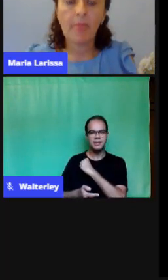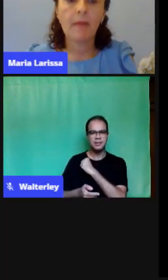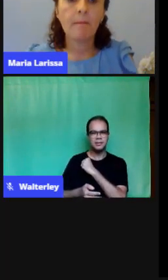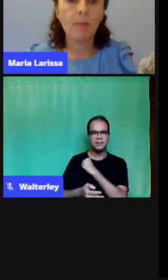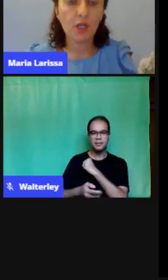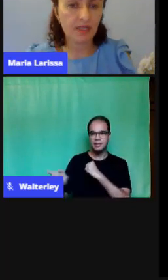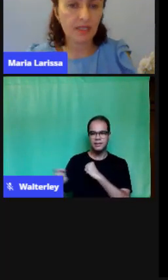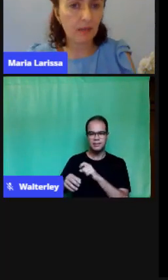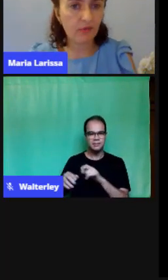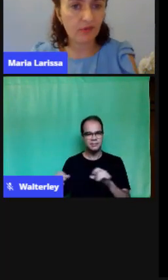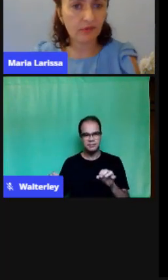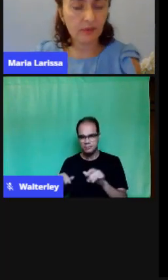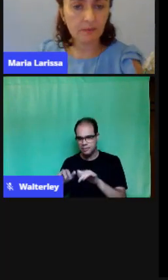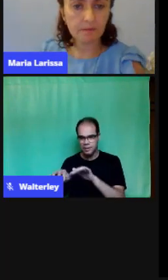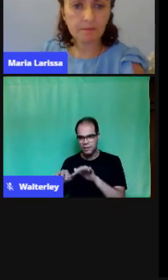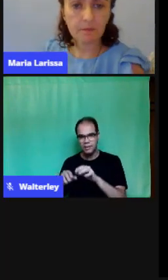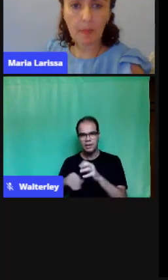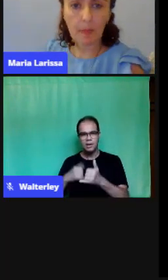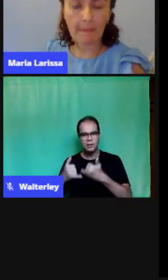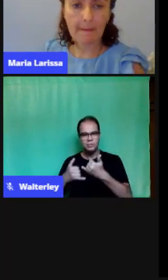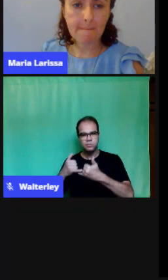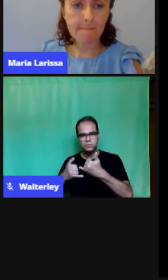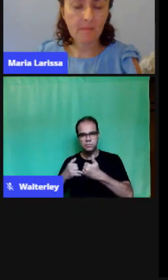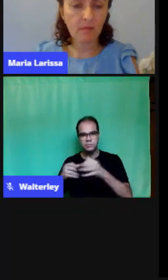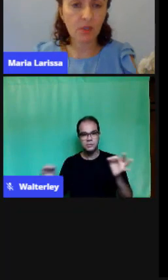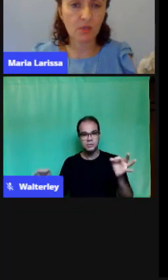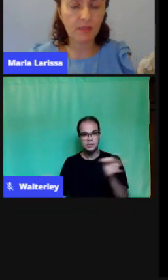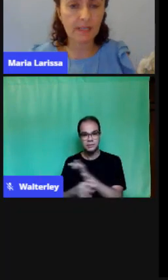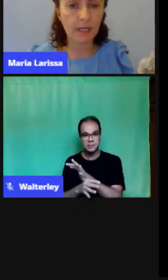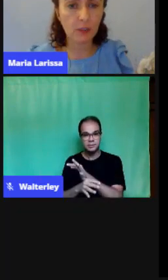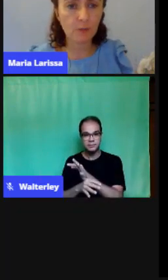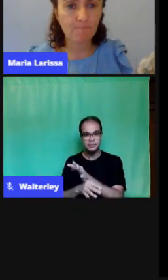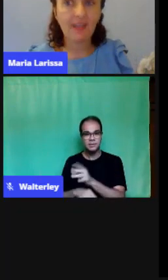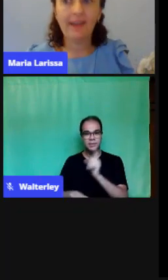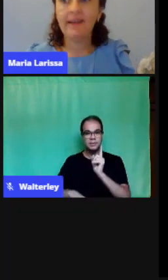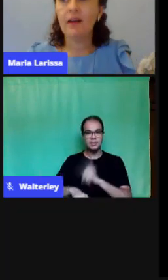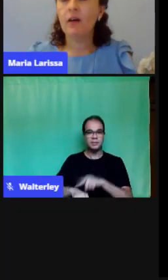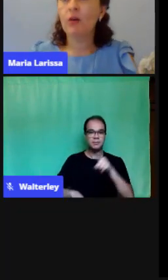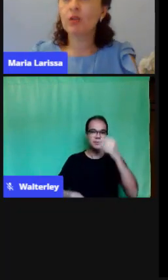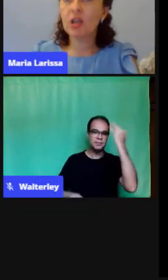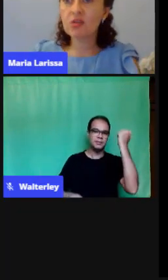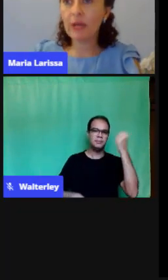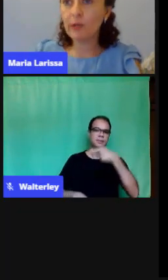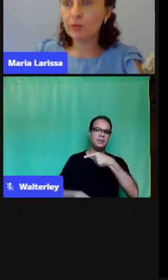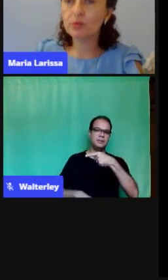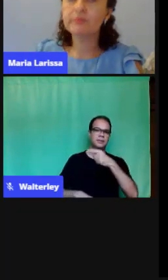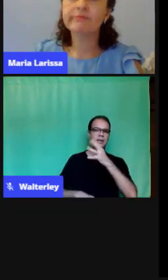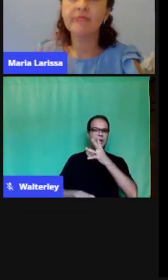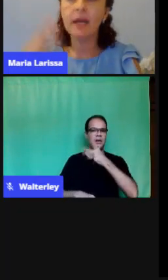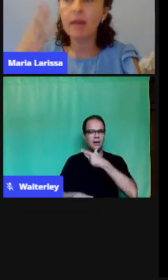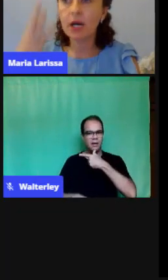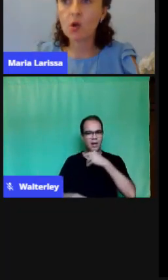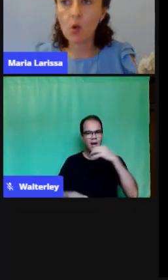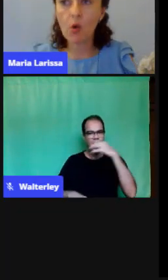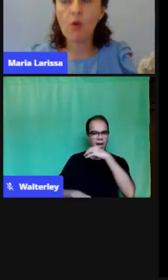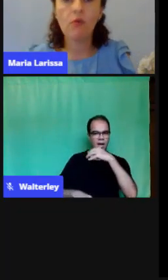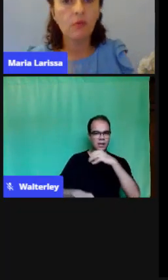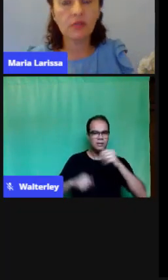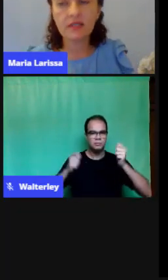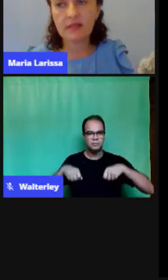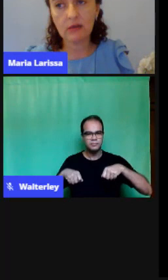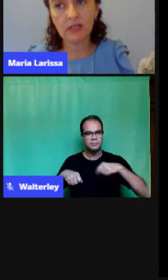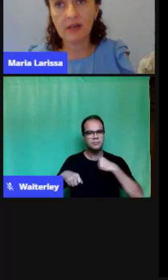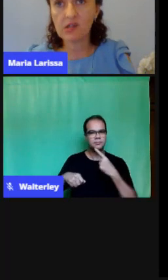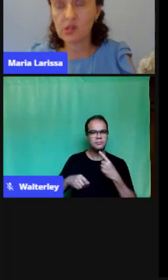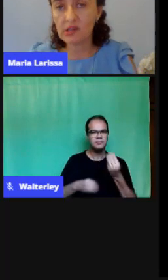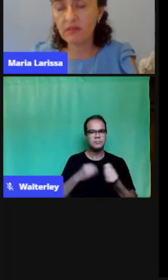Tá? Pode passar, por favor? Próximo slide. O nosso aluno, né, marcou